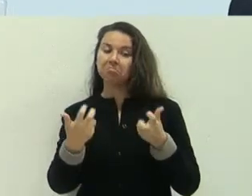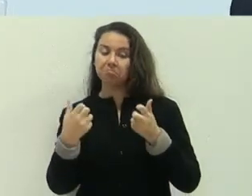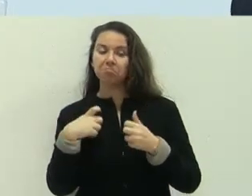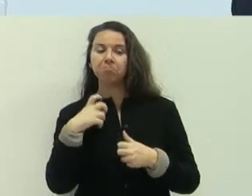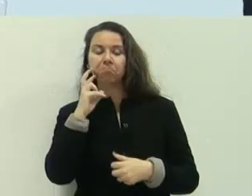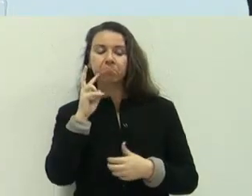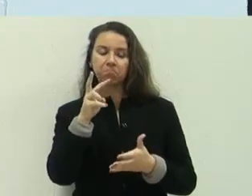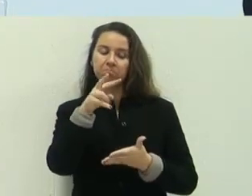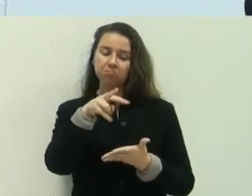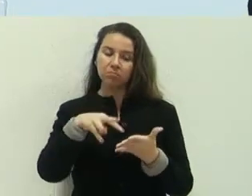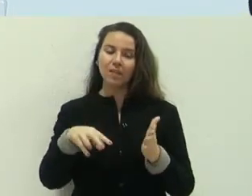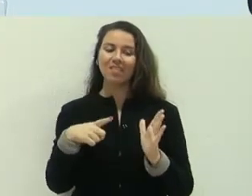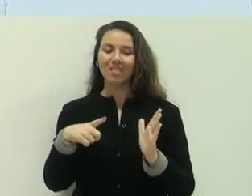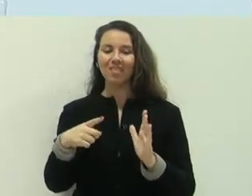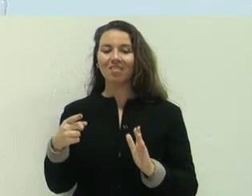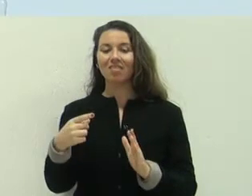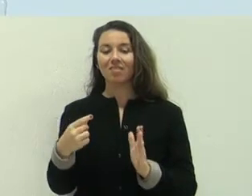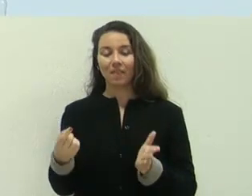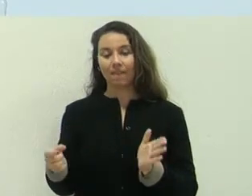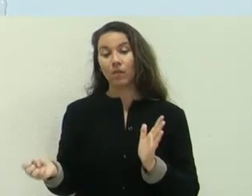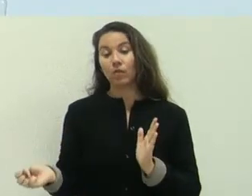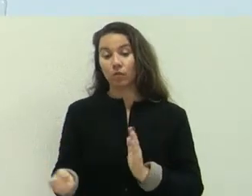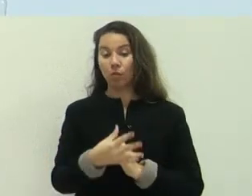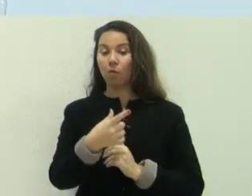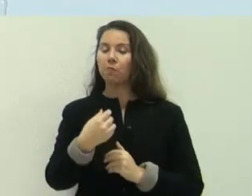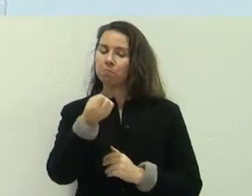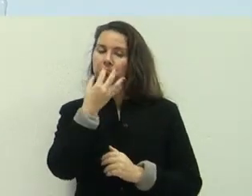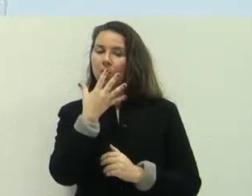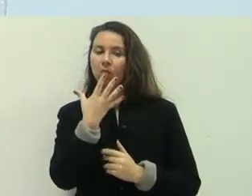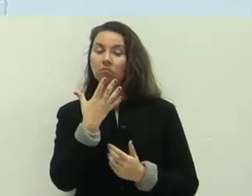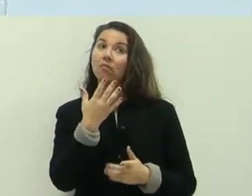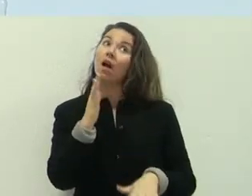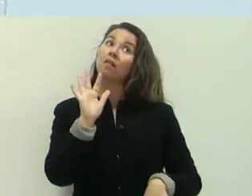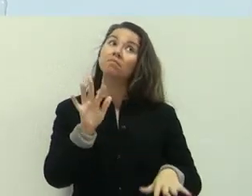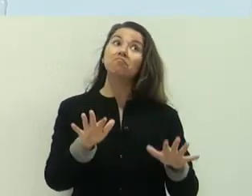bons olhos essa iniciativa. Talvez lá para